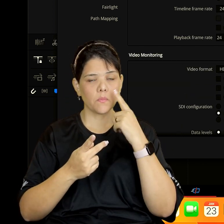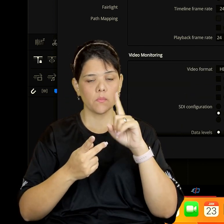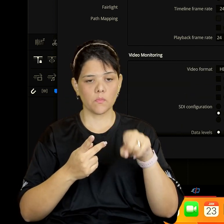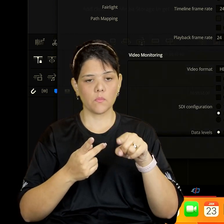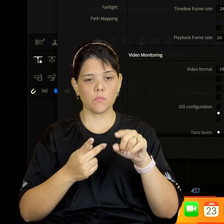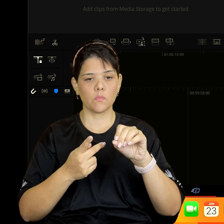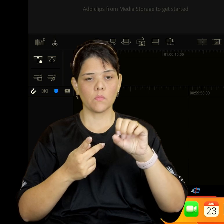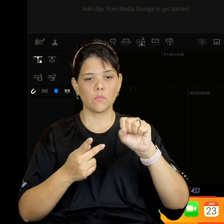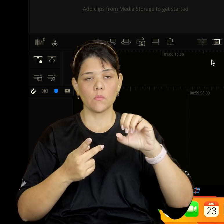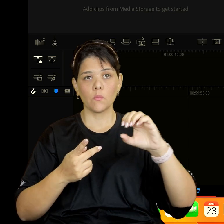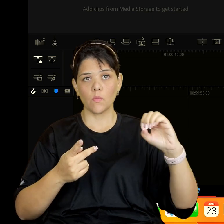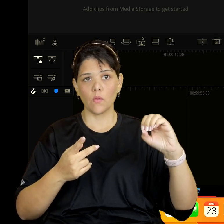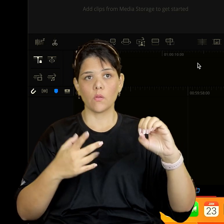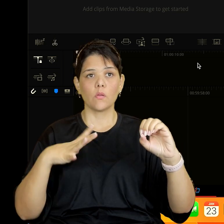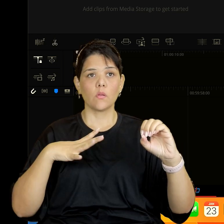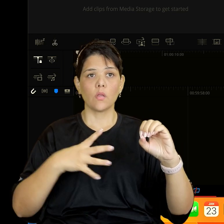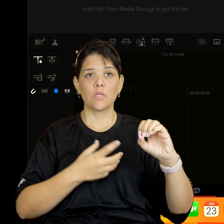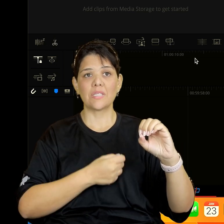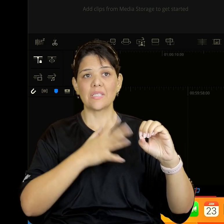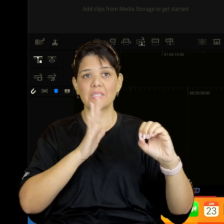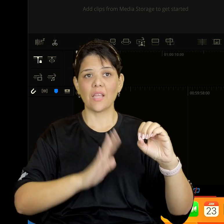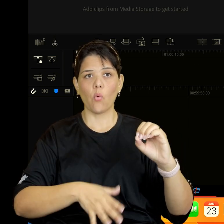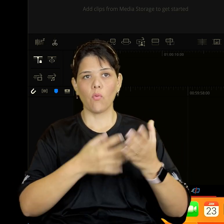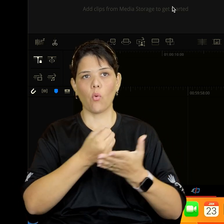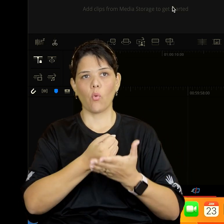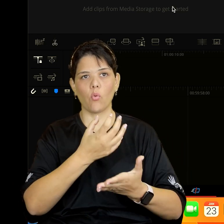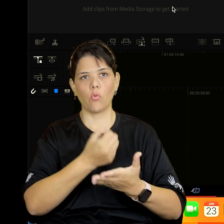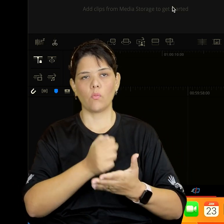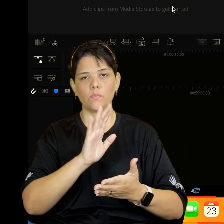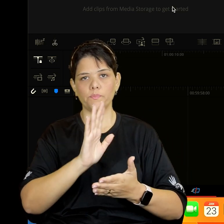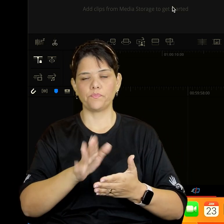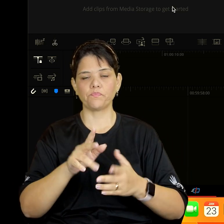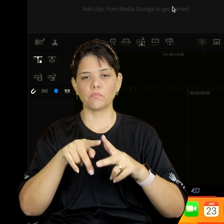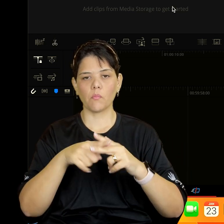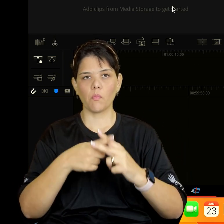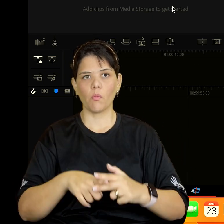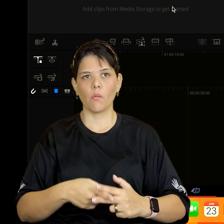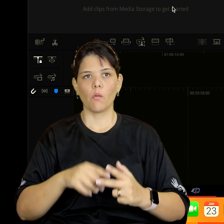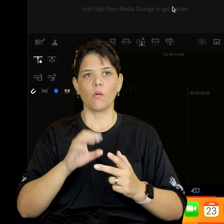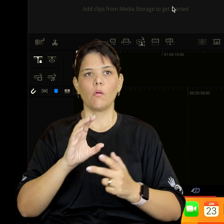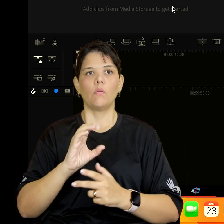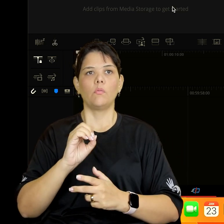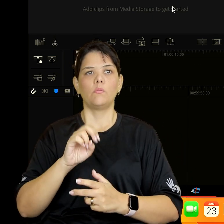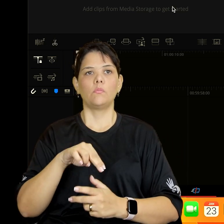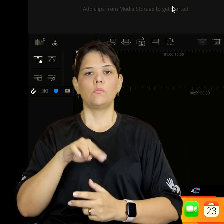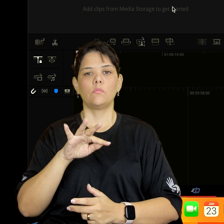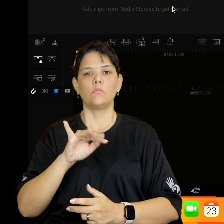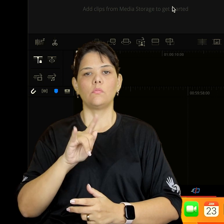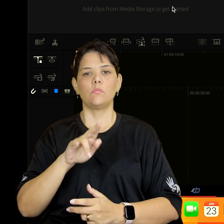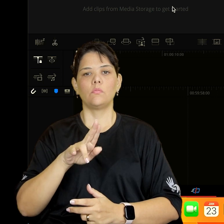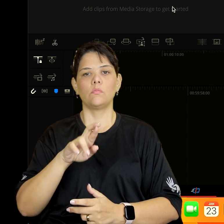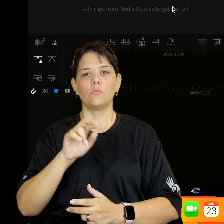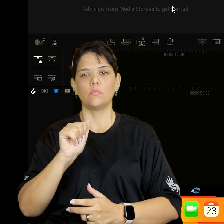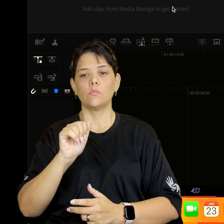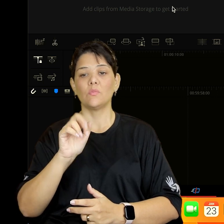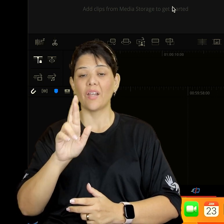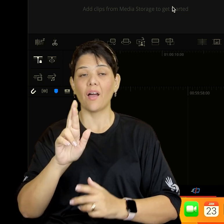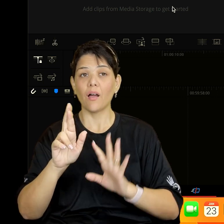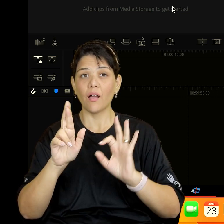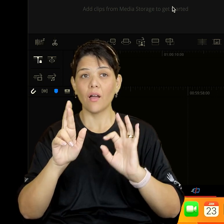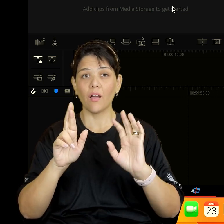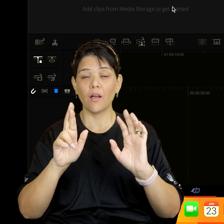1080. Salvei. Tranquilo. Meu projeto está configurado. Minha próxima etapa é o quê? Colocar esses arquivos aqui